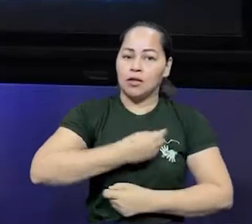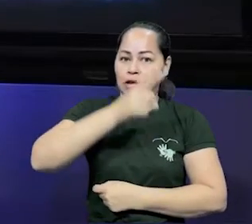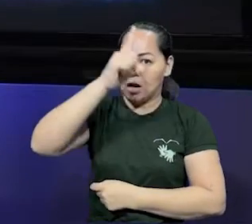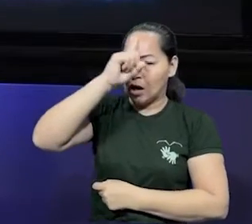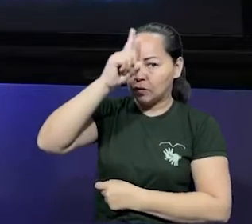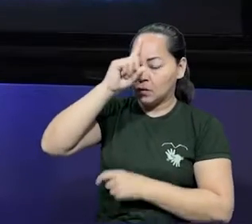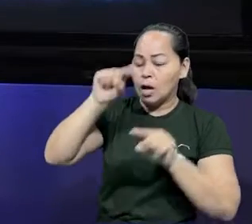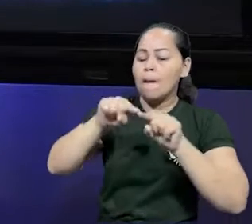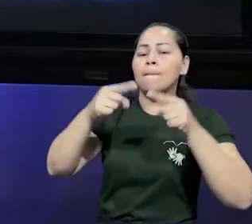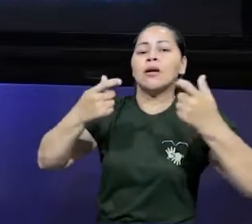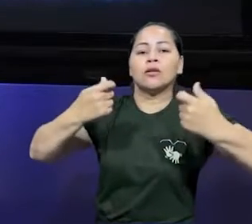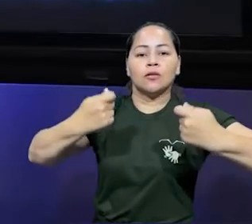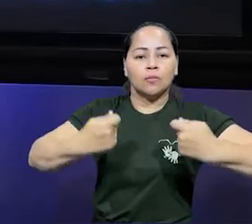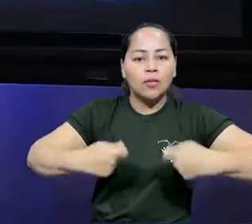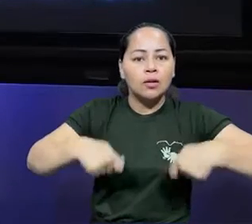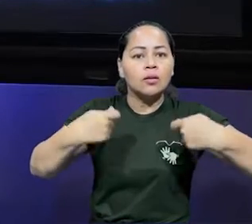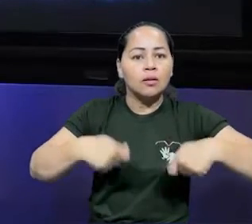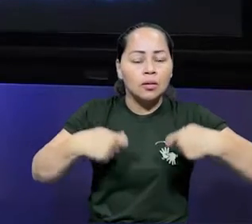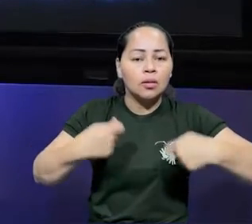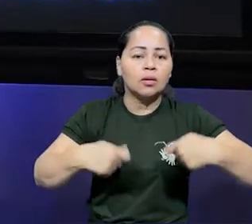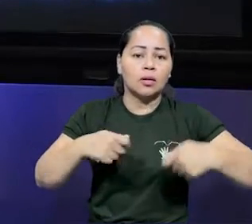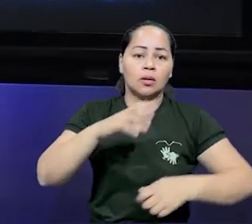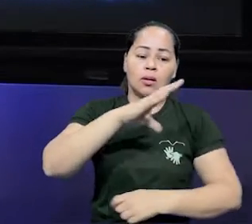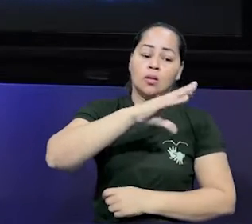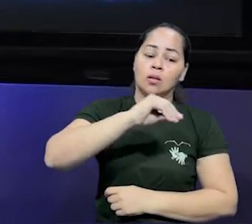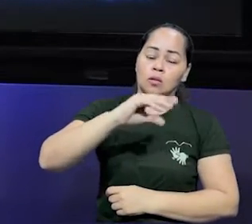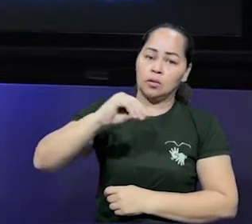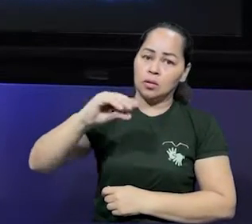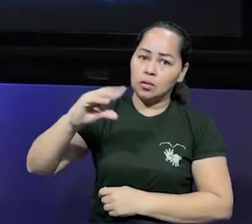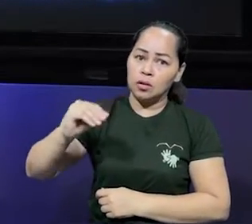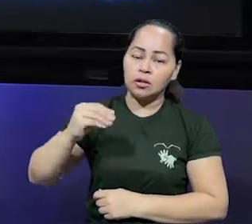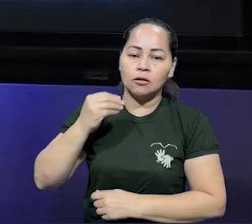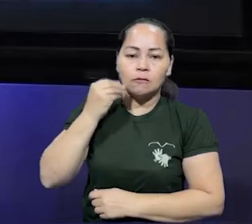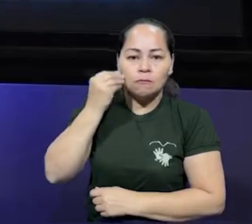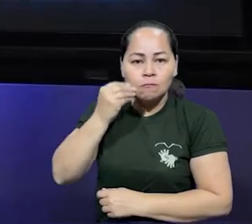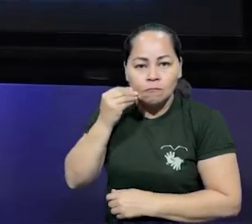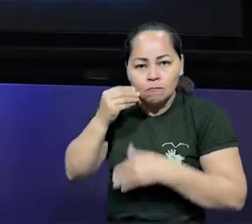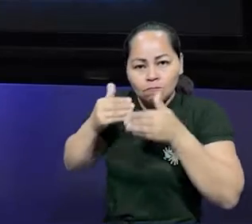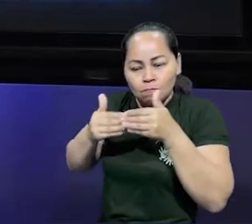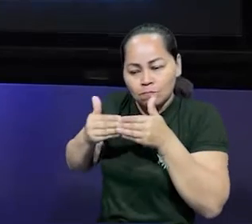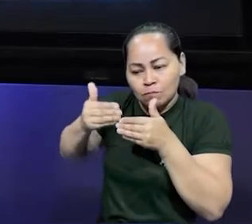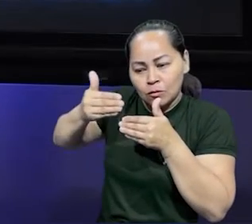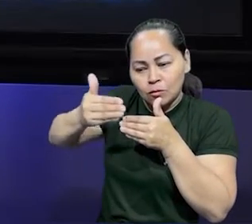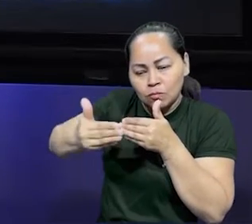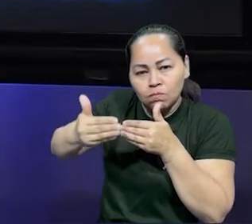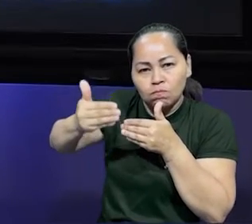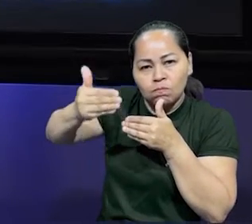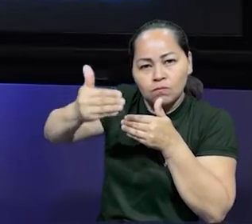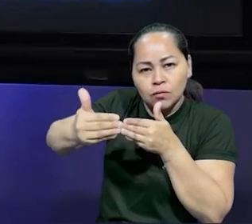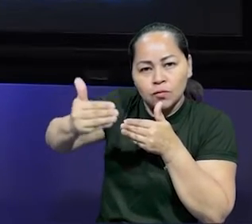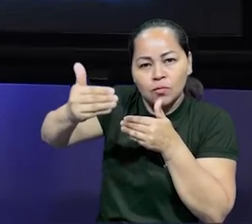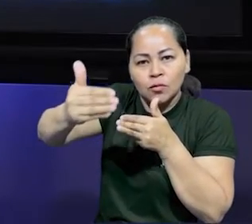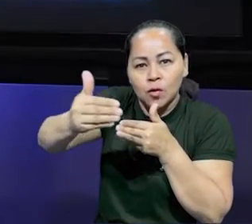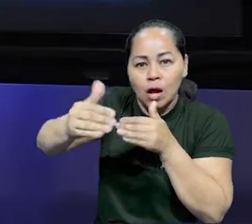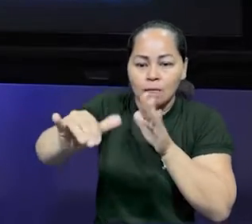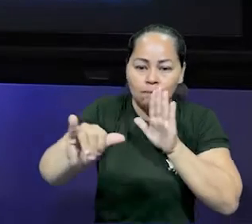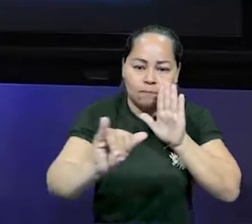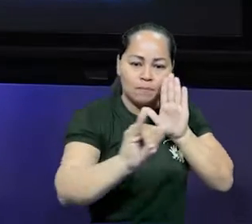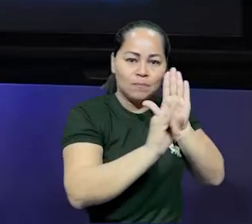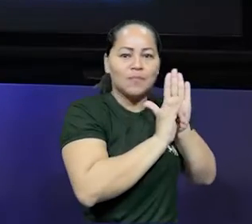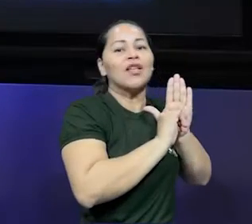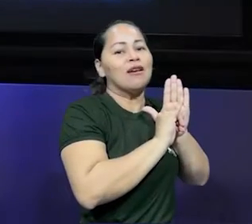necessária, absolutamente necessária para o adolescente, porque nesse processo ele vai estabelecer a sua